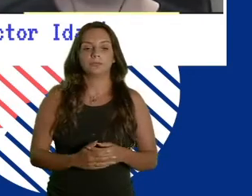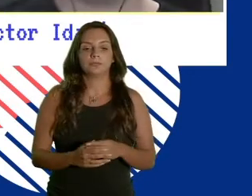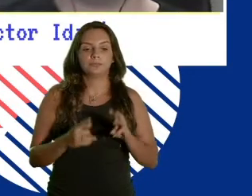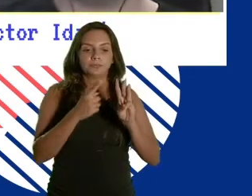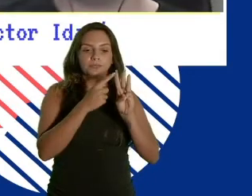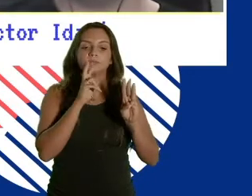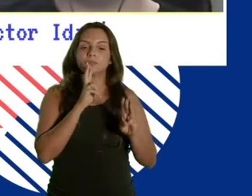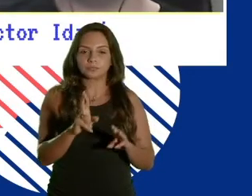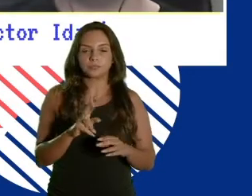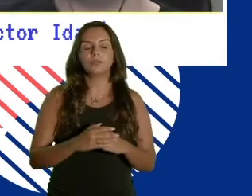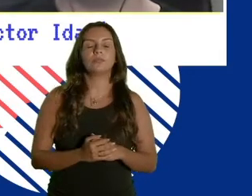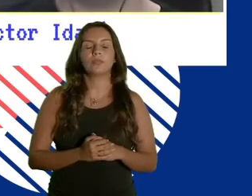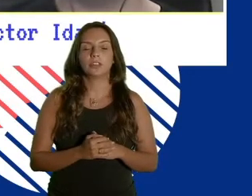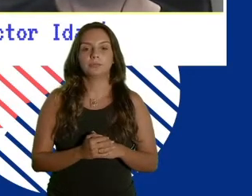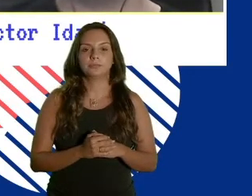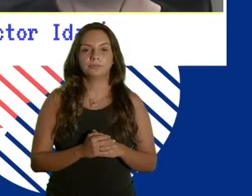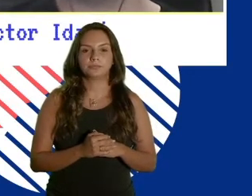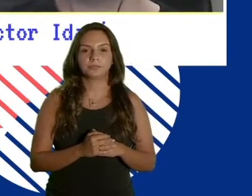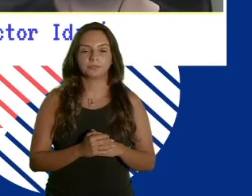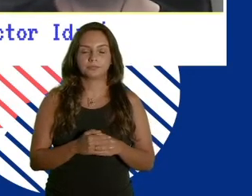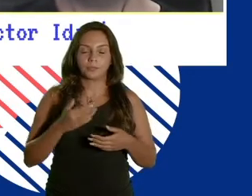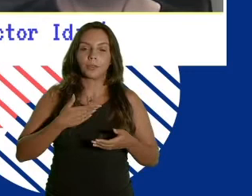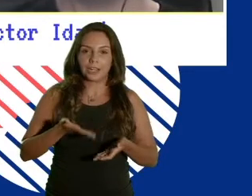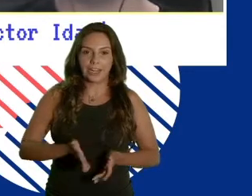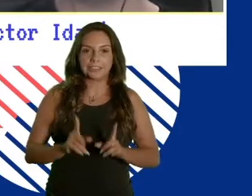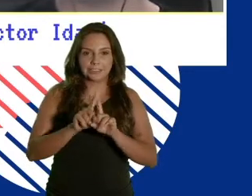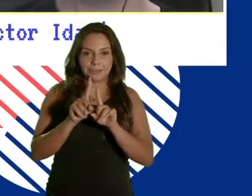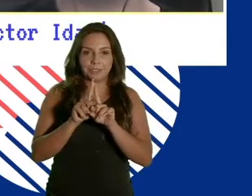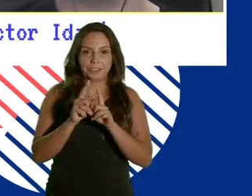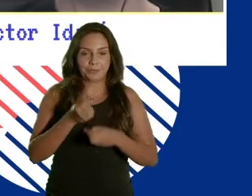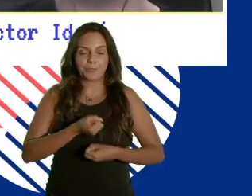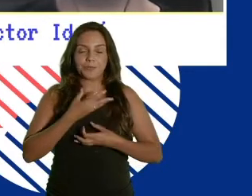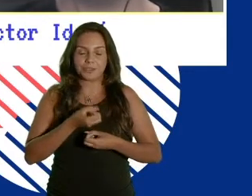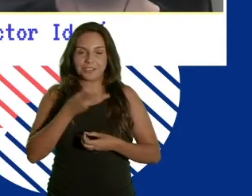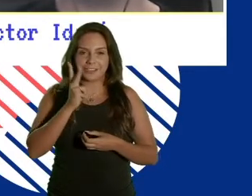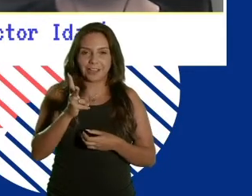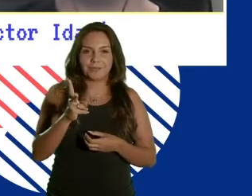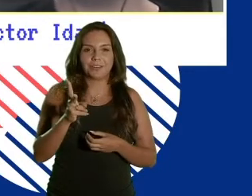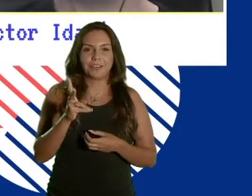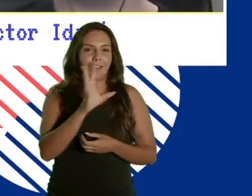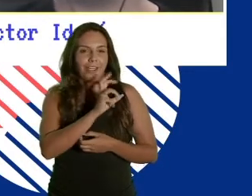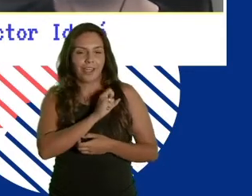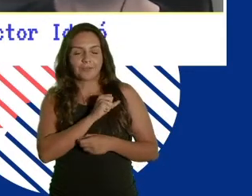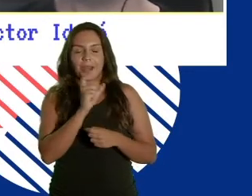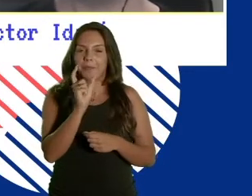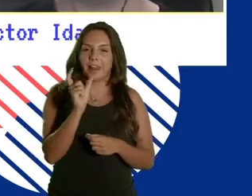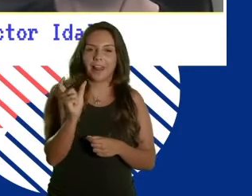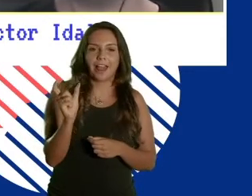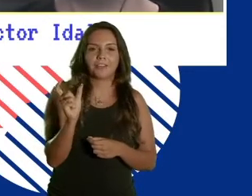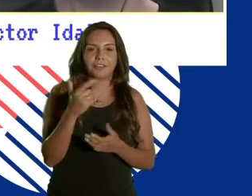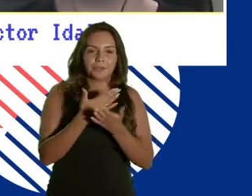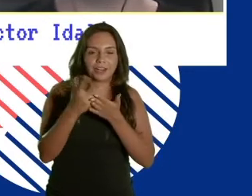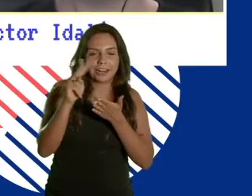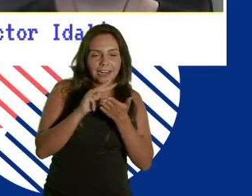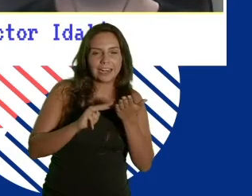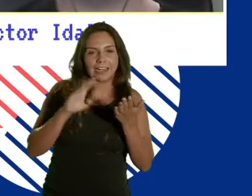Bem, assim como a Vilma, eu acho que nasci também no estado de poesia, sempre fui fascinado pelas palavras, comecei a ler